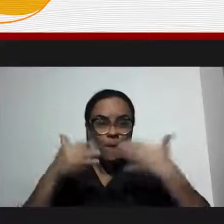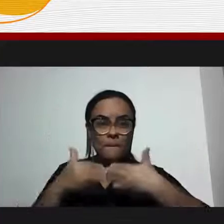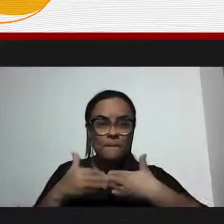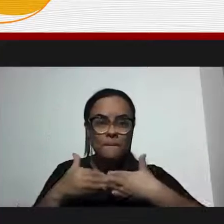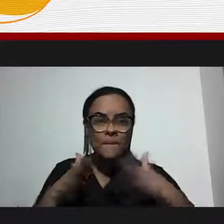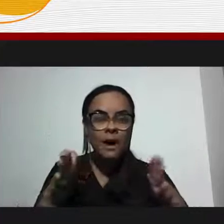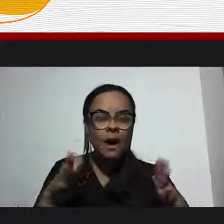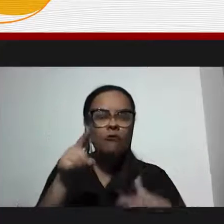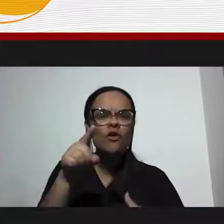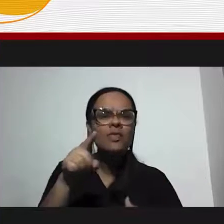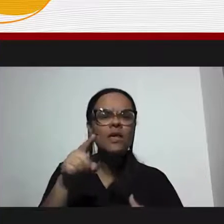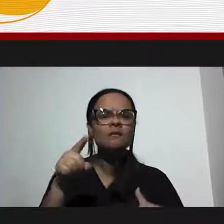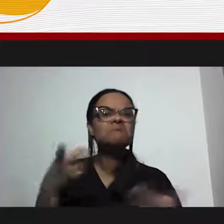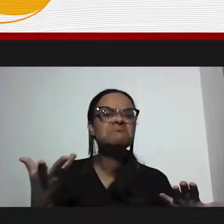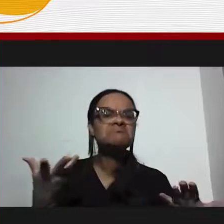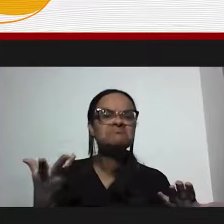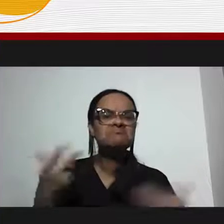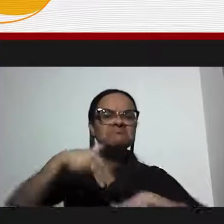estava?